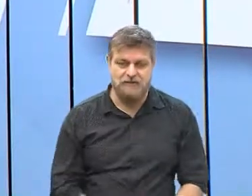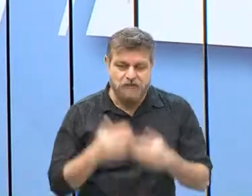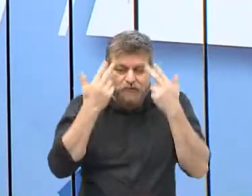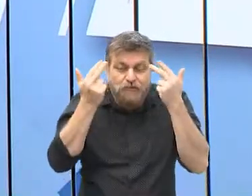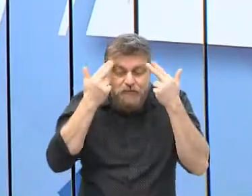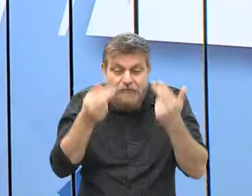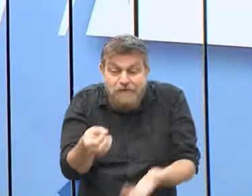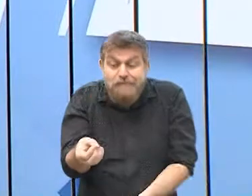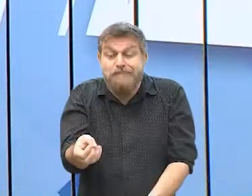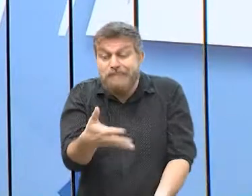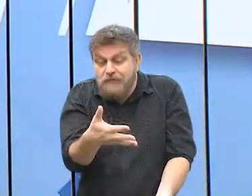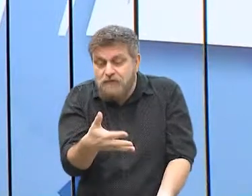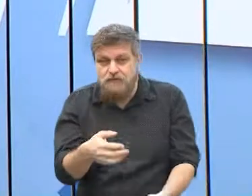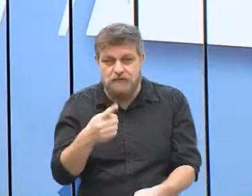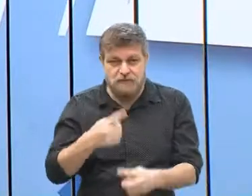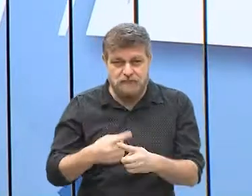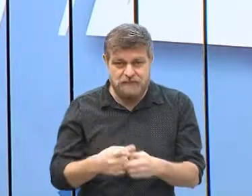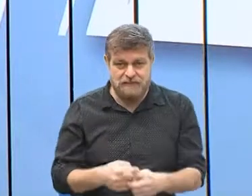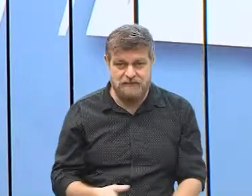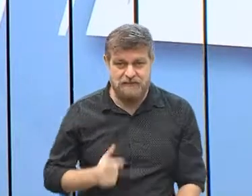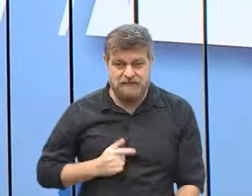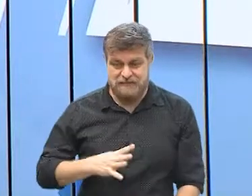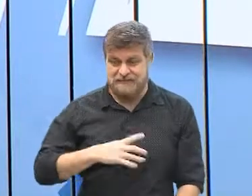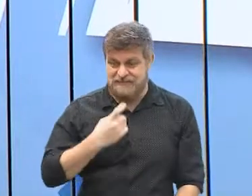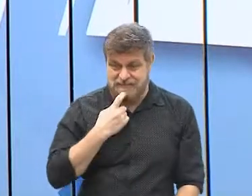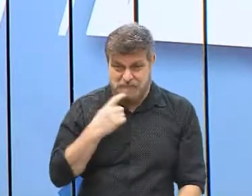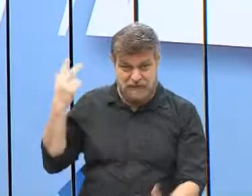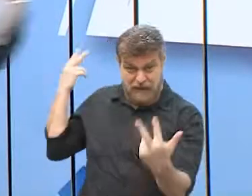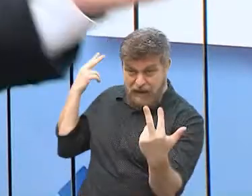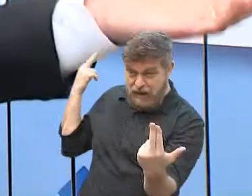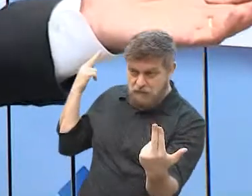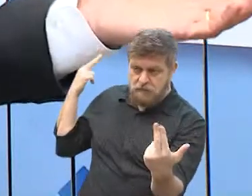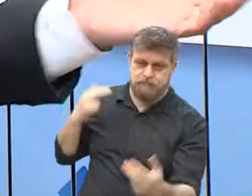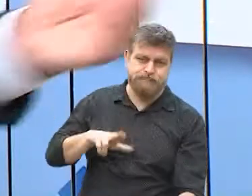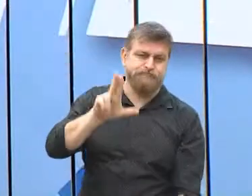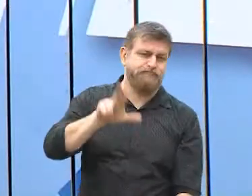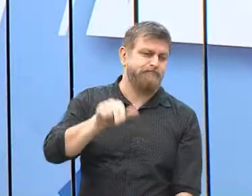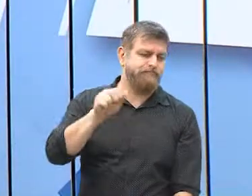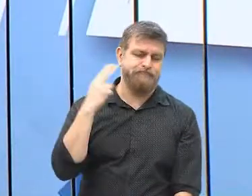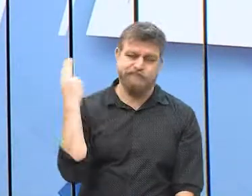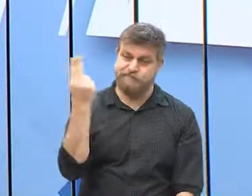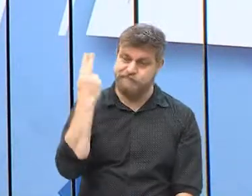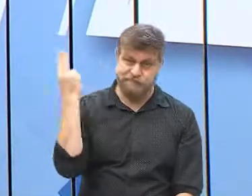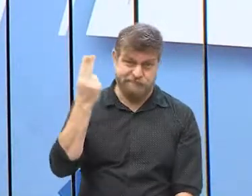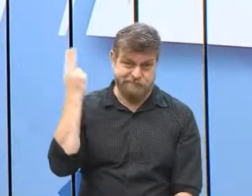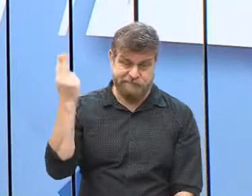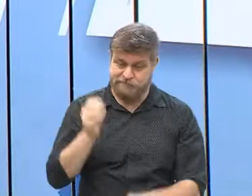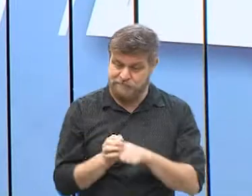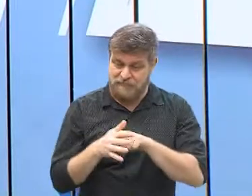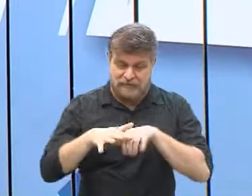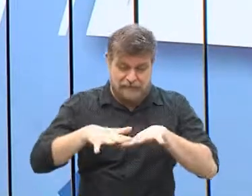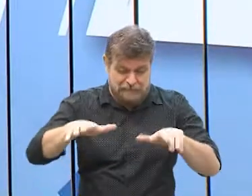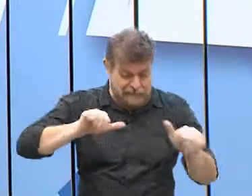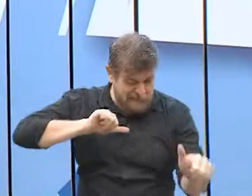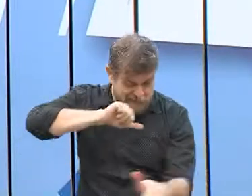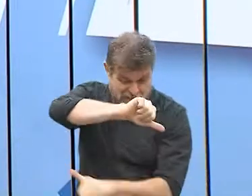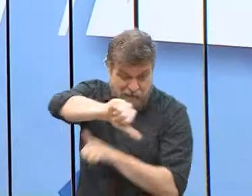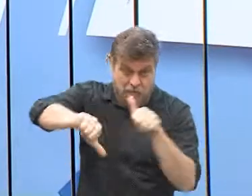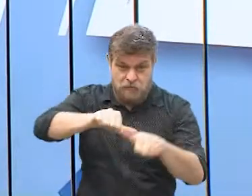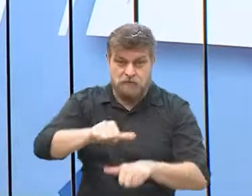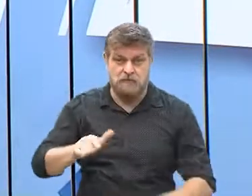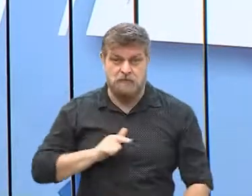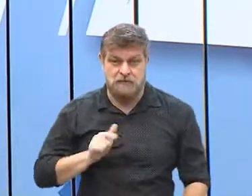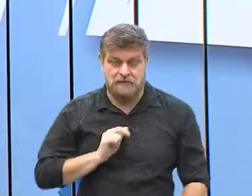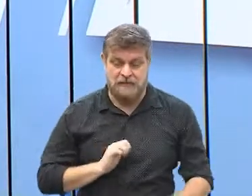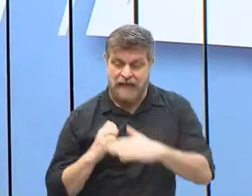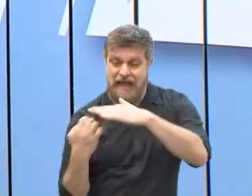né? Porque a normalidade de Campinas não será a mesma quando a gente iniciou a pandemia. As organizações,